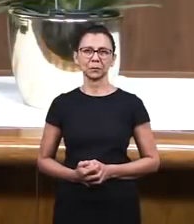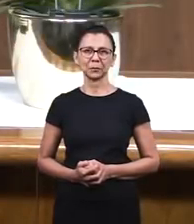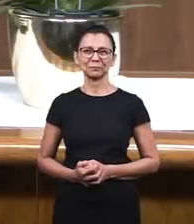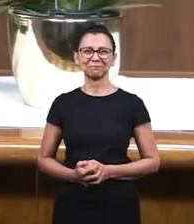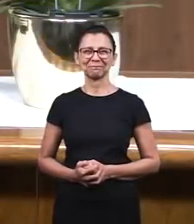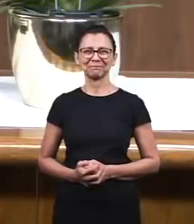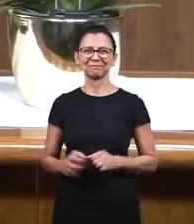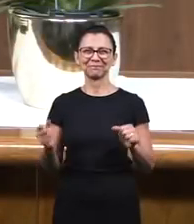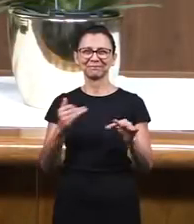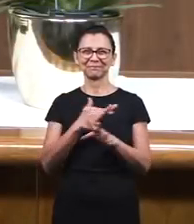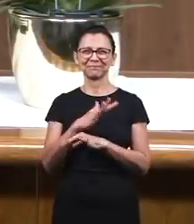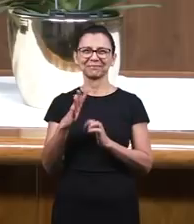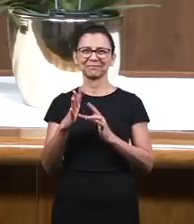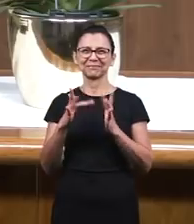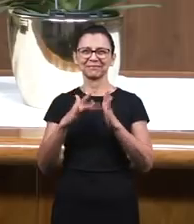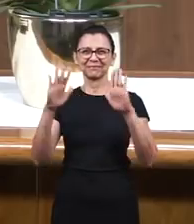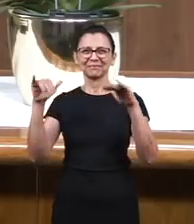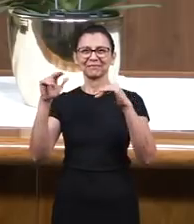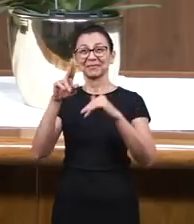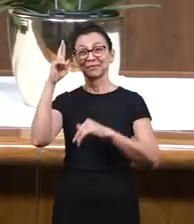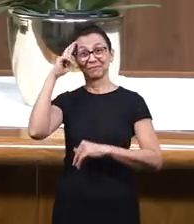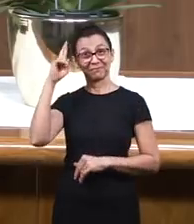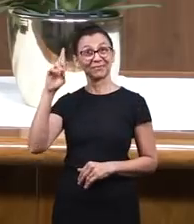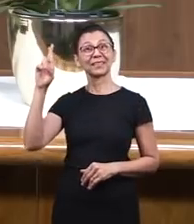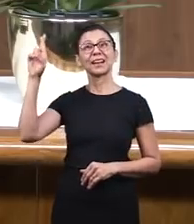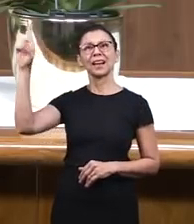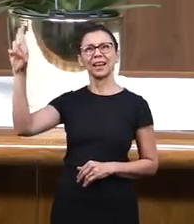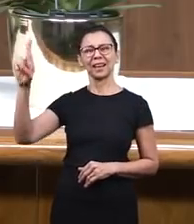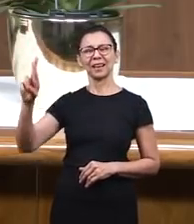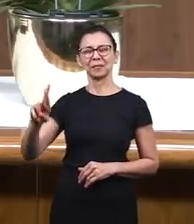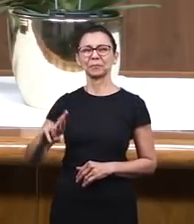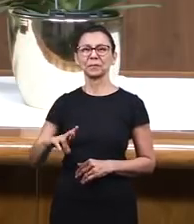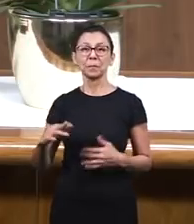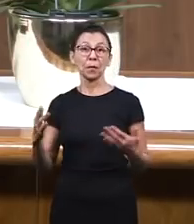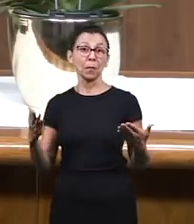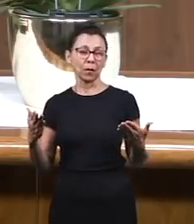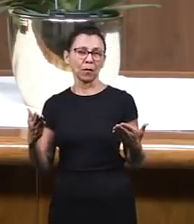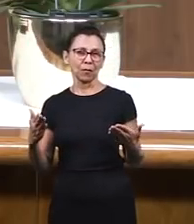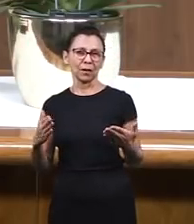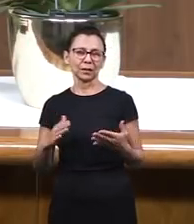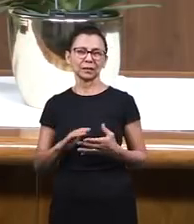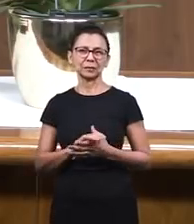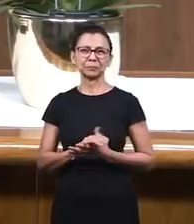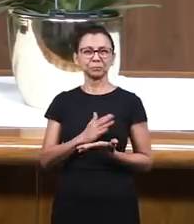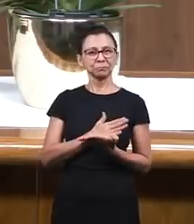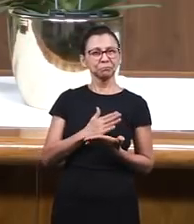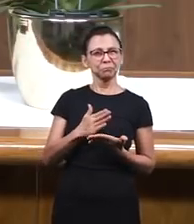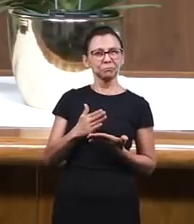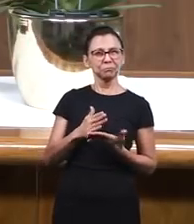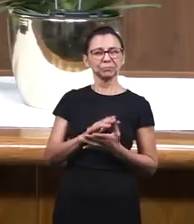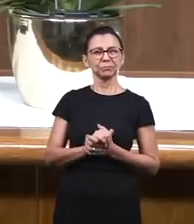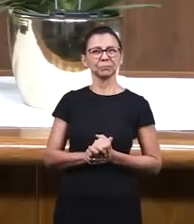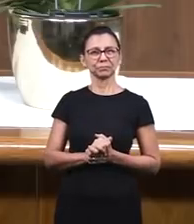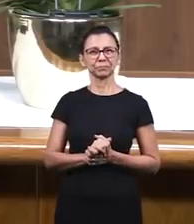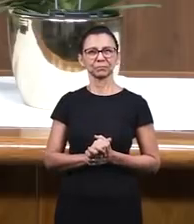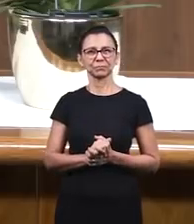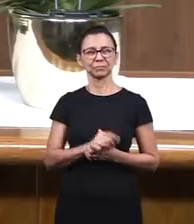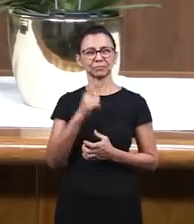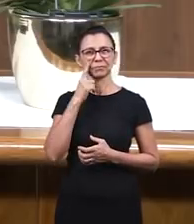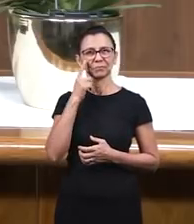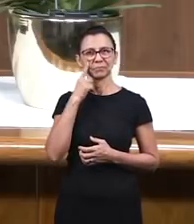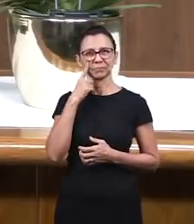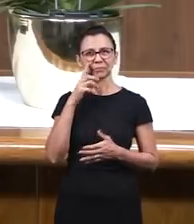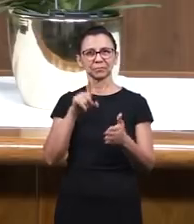Glória a Jesus, louvado seja o nome do Senhor. Muito bem, irmãos, nós vamos então agora passar para a pergunta de número 2, que foi a